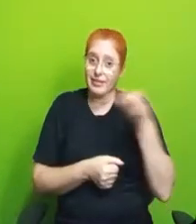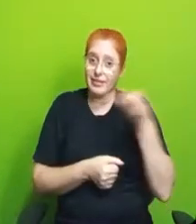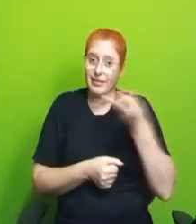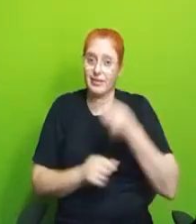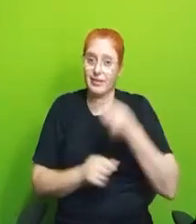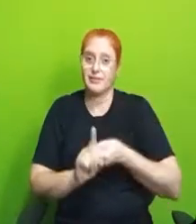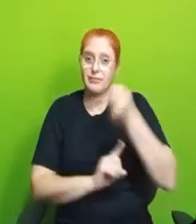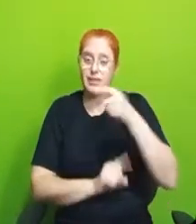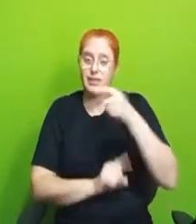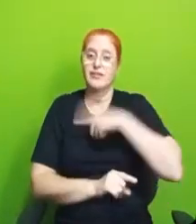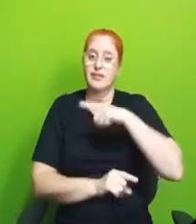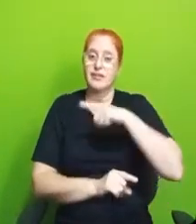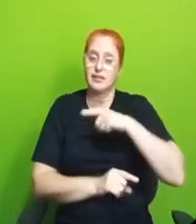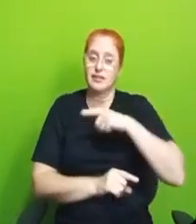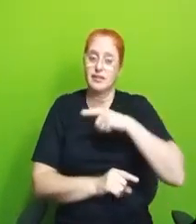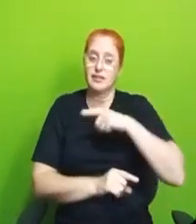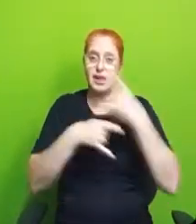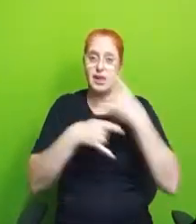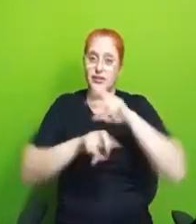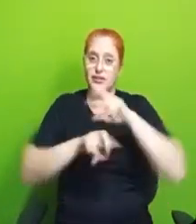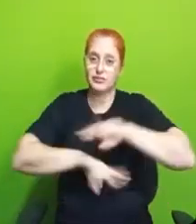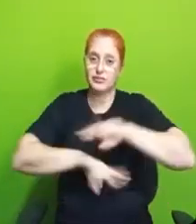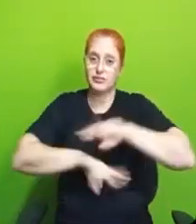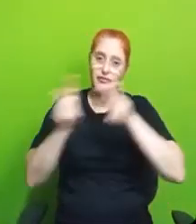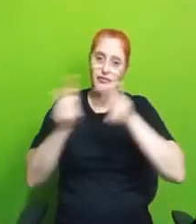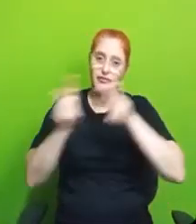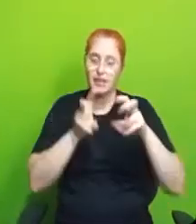para conversar um pouco sobre o trabalho acadêmico dela.